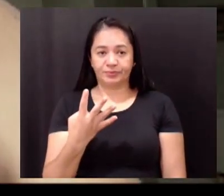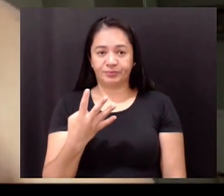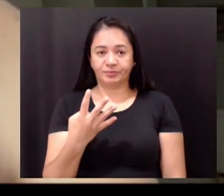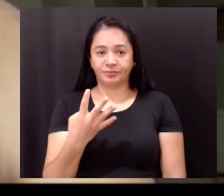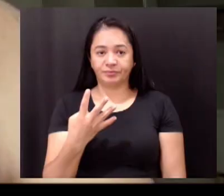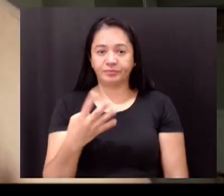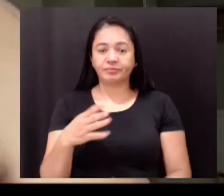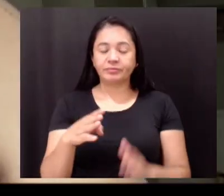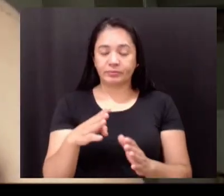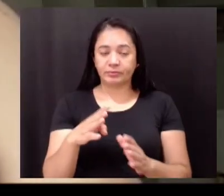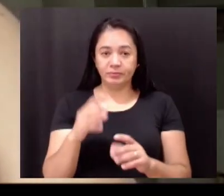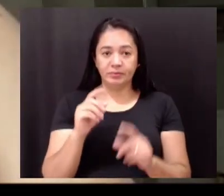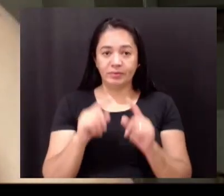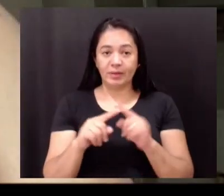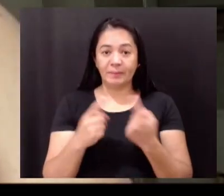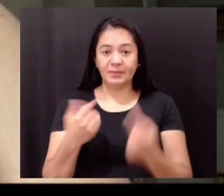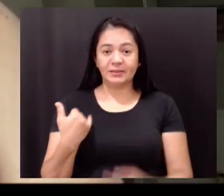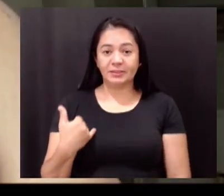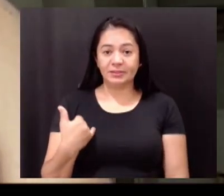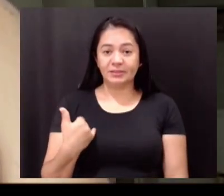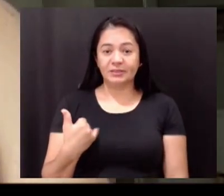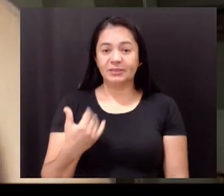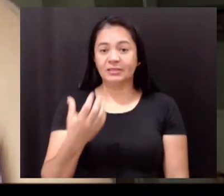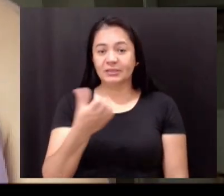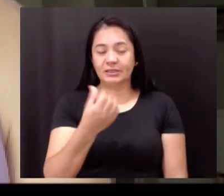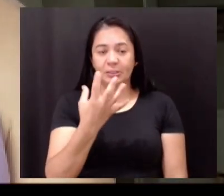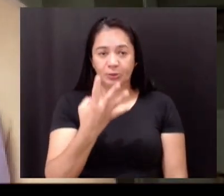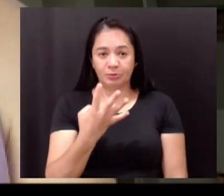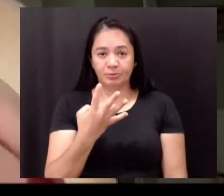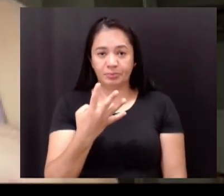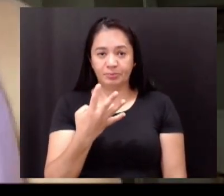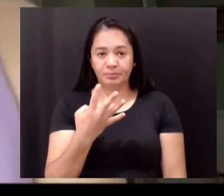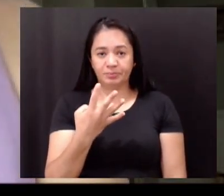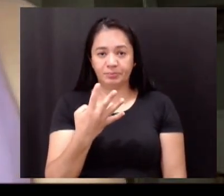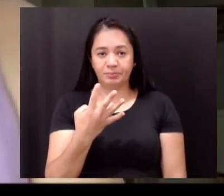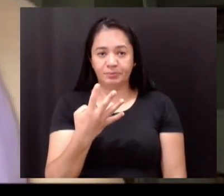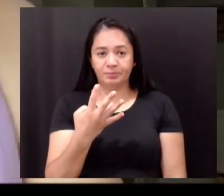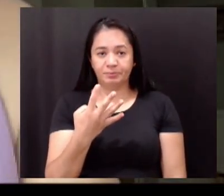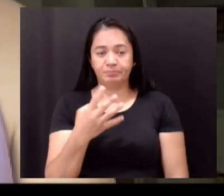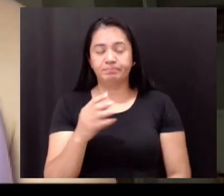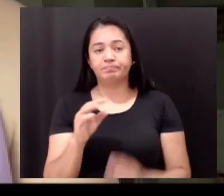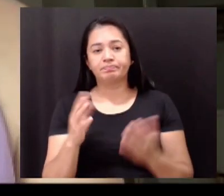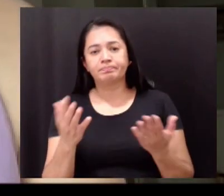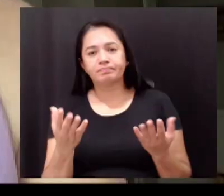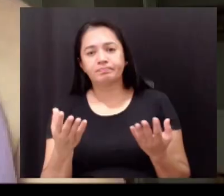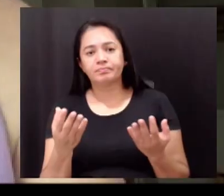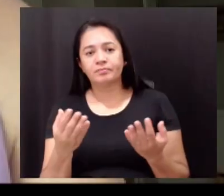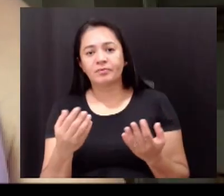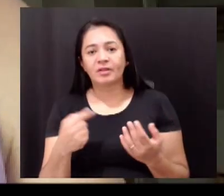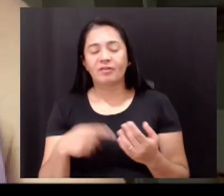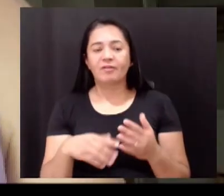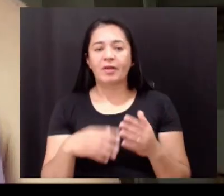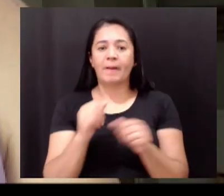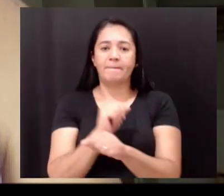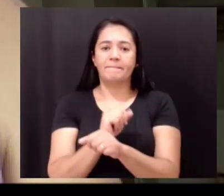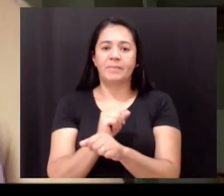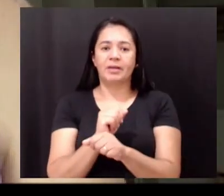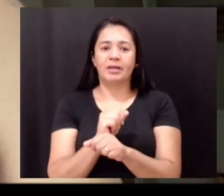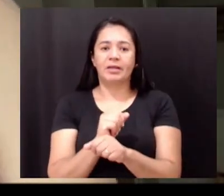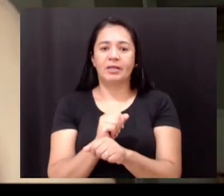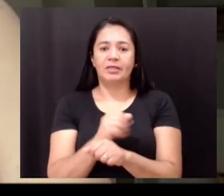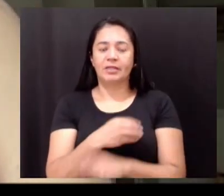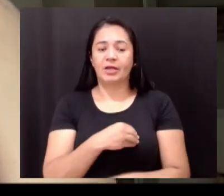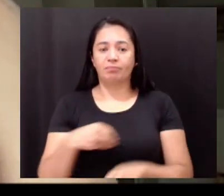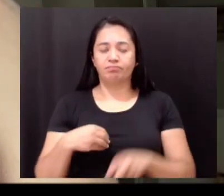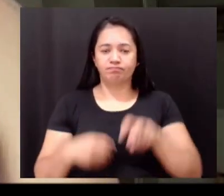mas as mulheres que têm mais de 64 anos e que vão interromper o seu exame de rastreamento, é importante